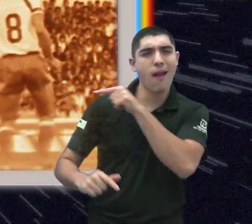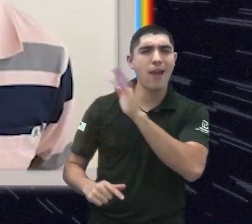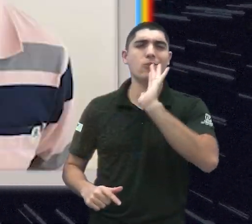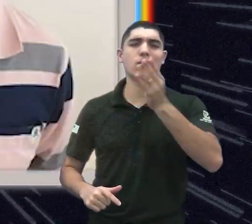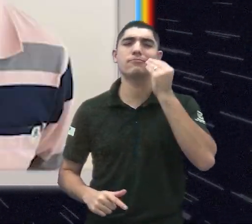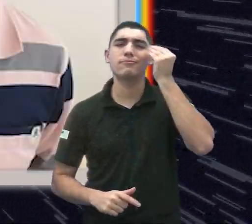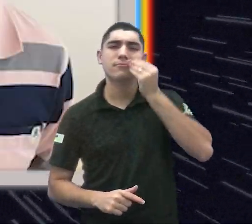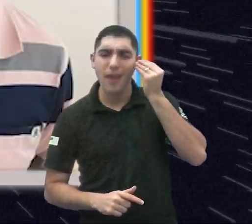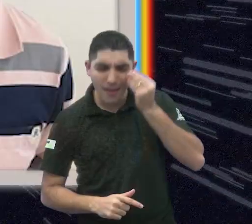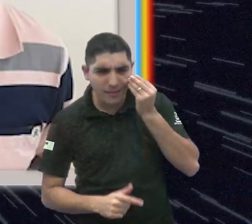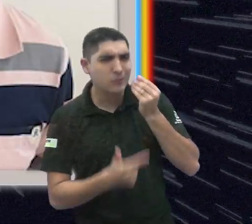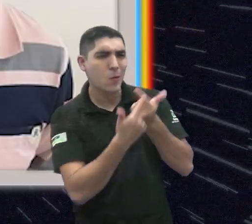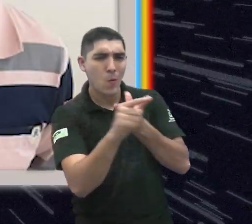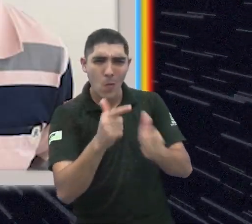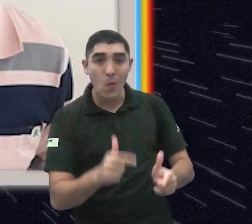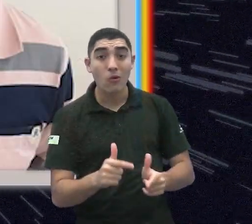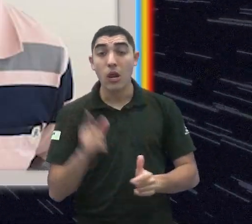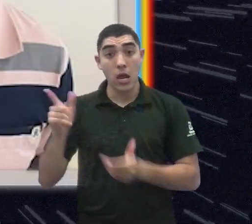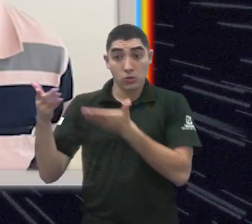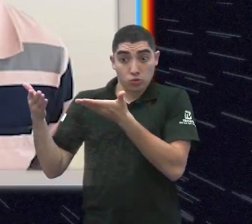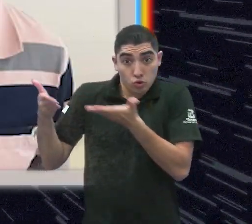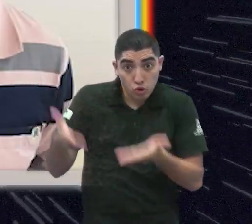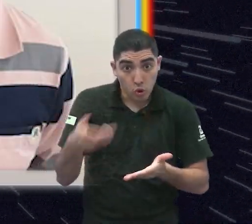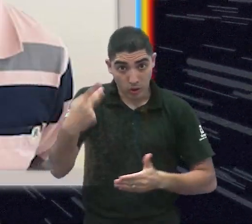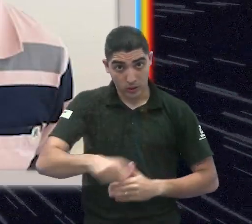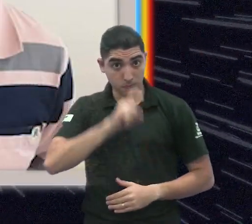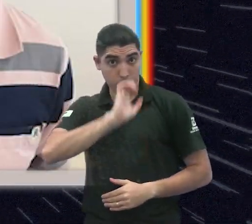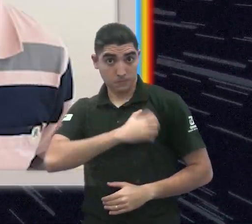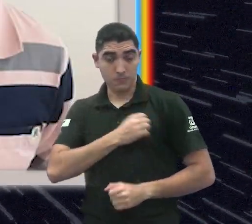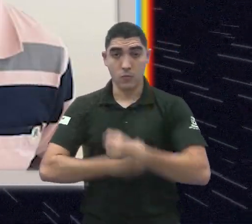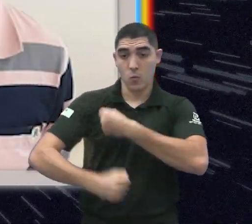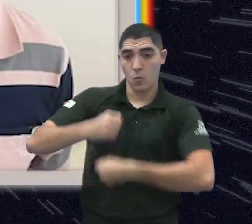clássico na vida do ex-meia, que chegou ao São José em